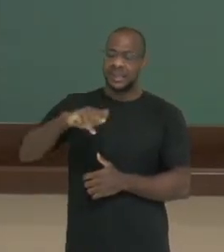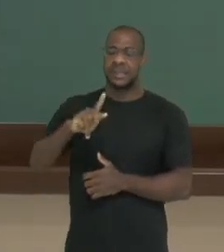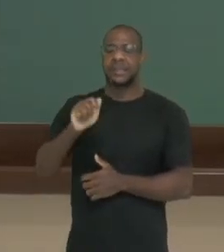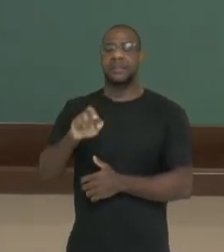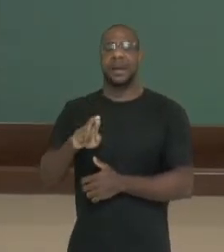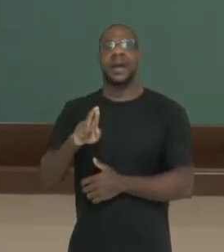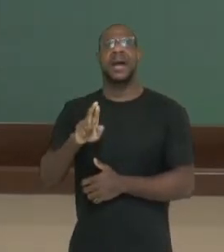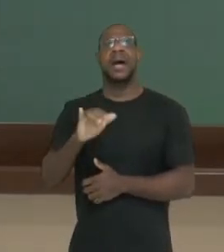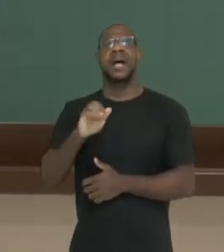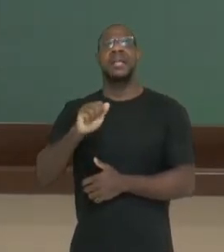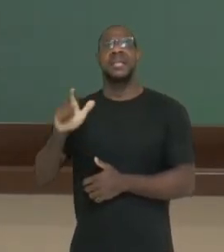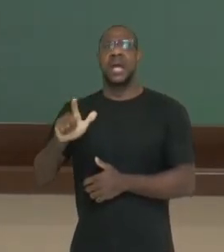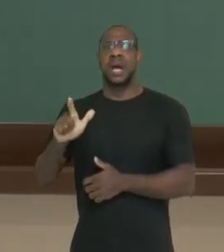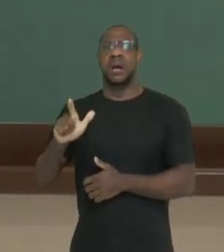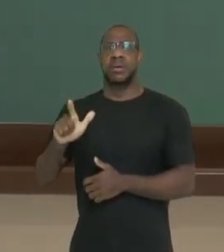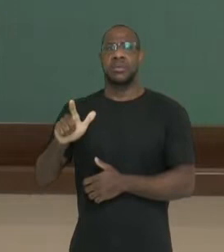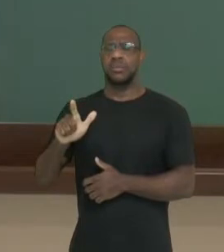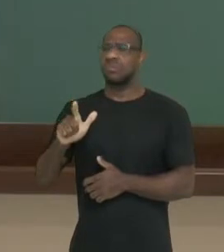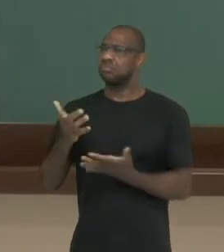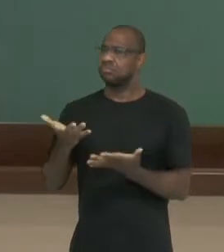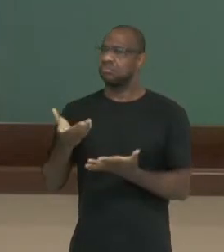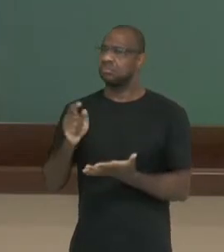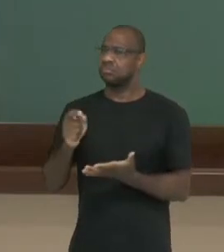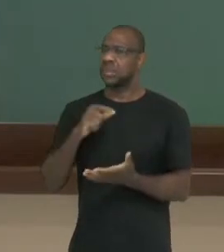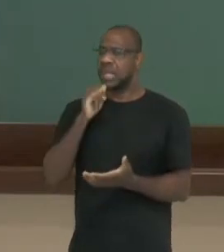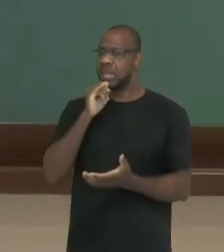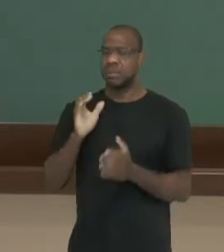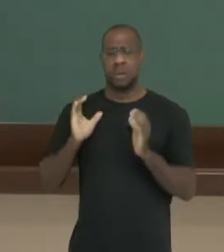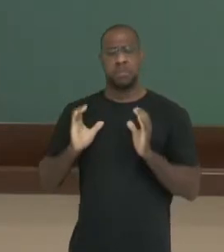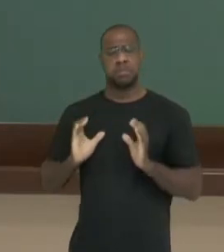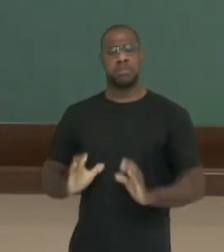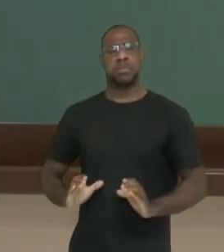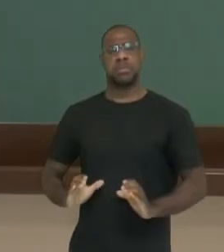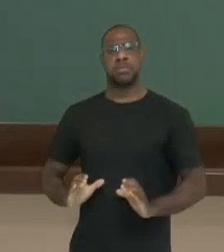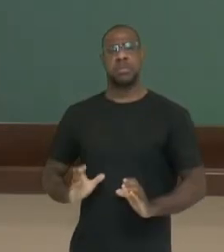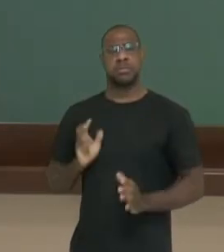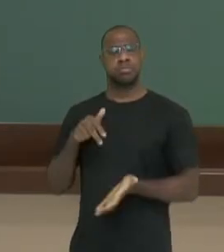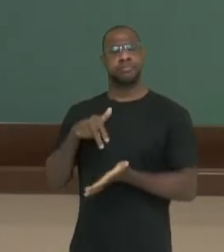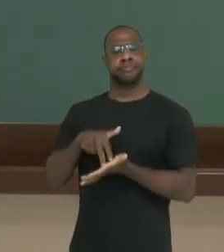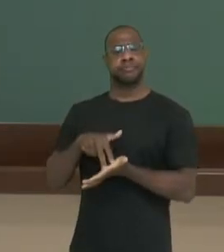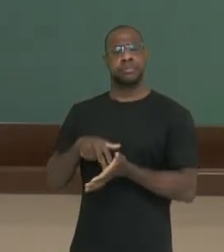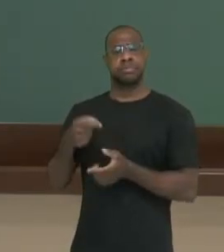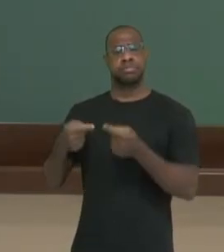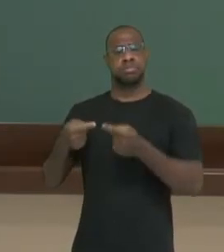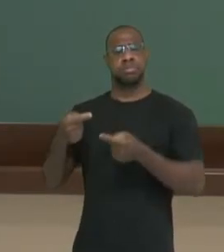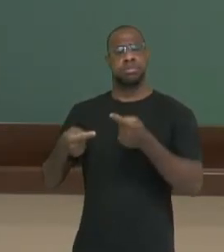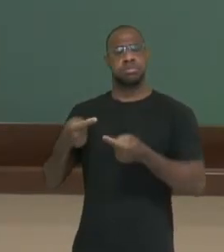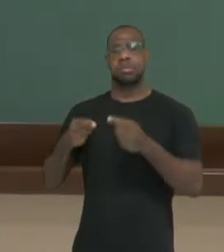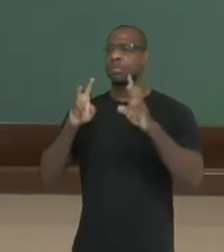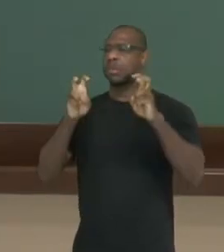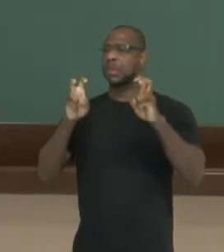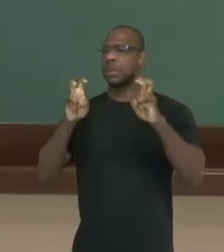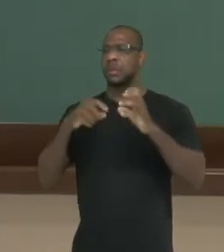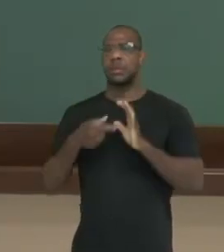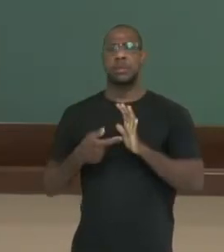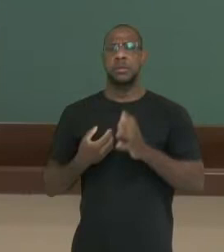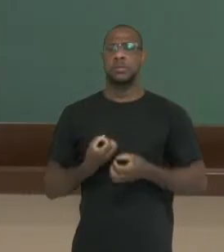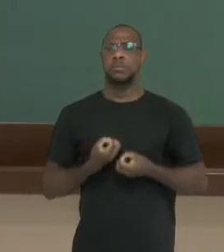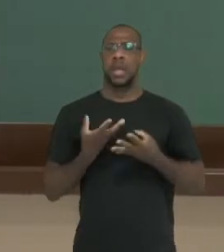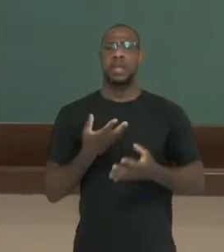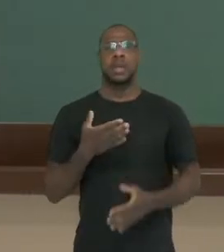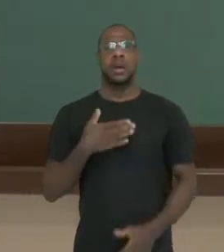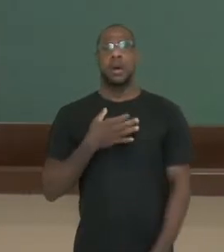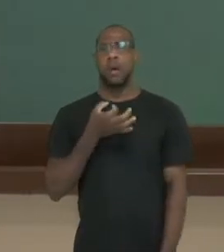imparcial? Né? Quando eu adoto uma postura, quando eu me posiciono diante de um assunto, expresso minha opinião